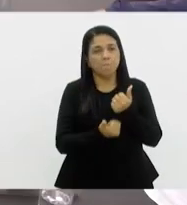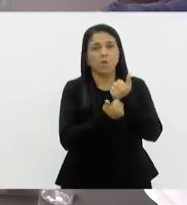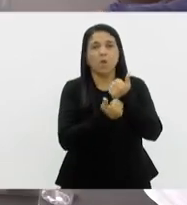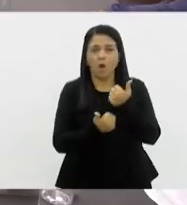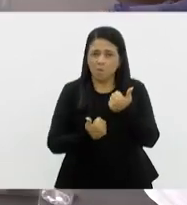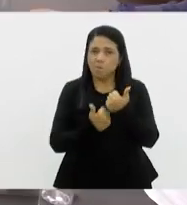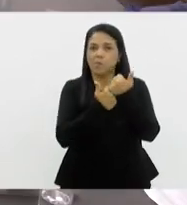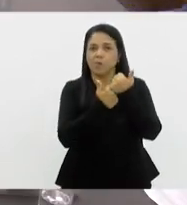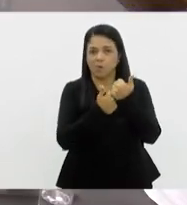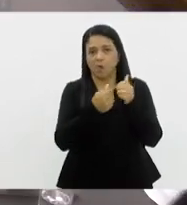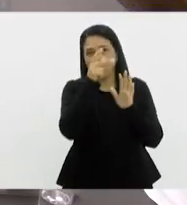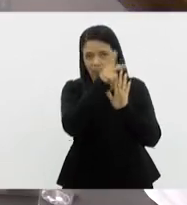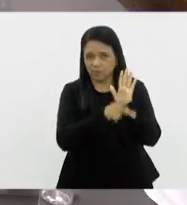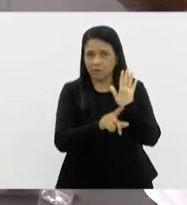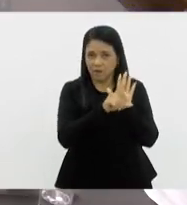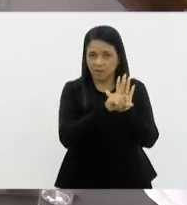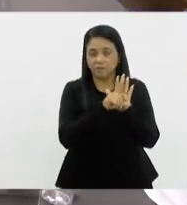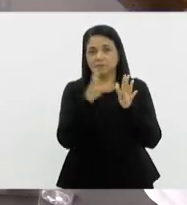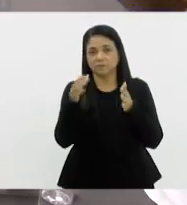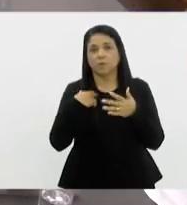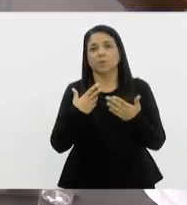Presidente. Deputado Luiz Paulo.